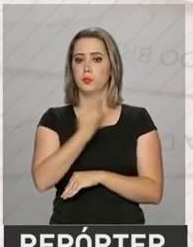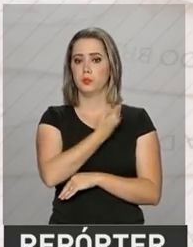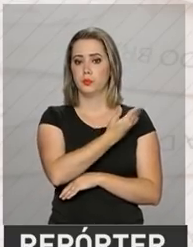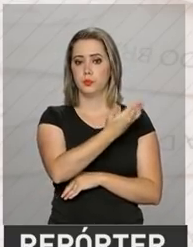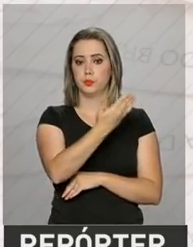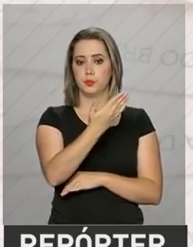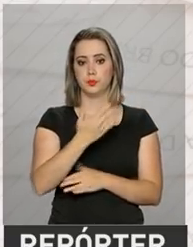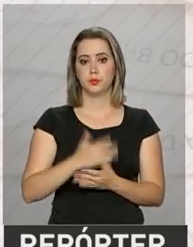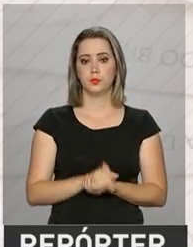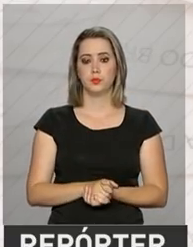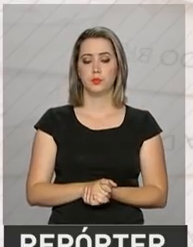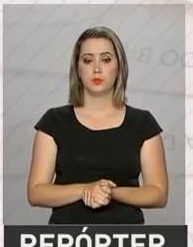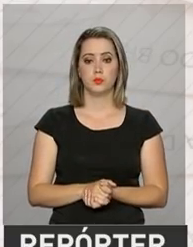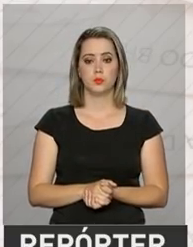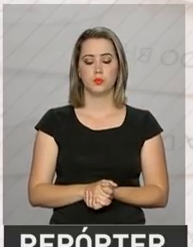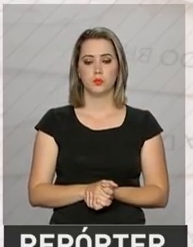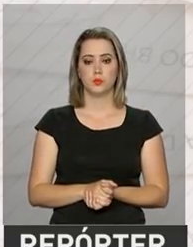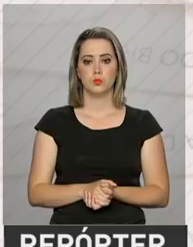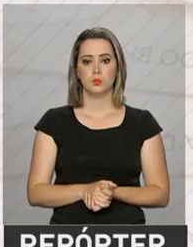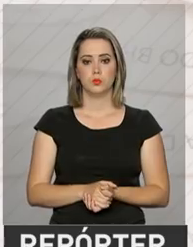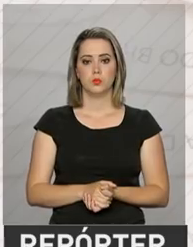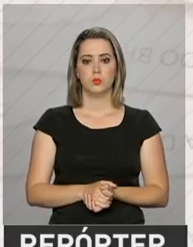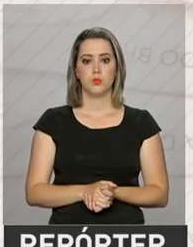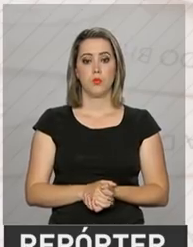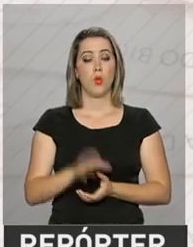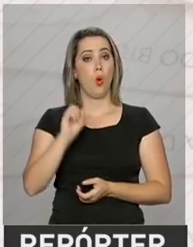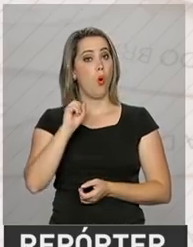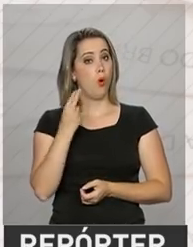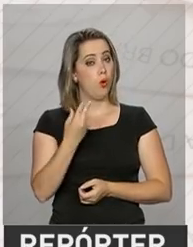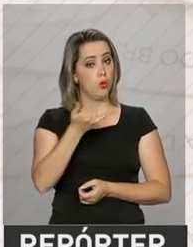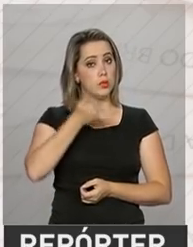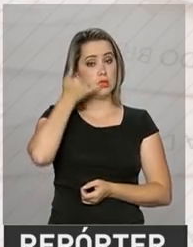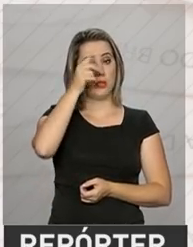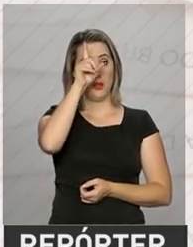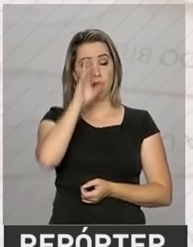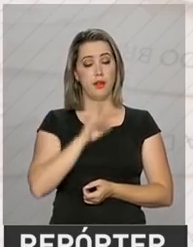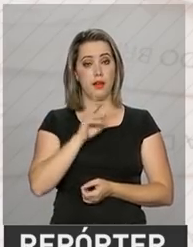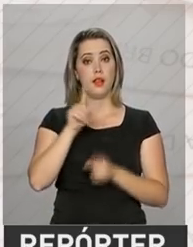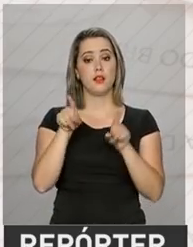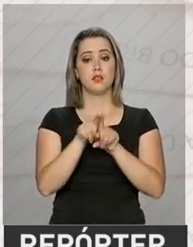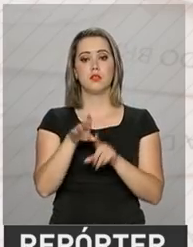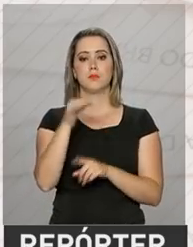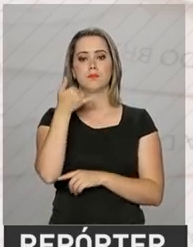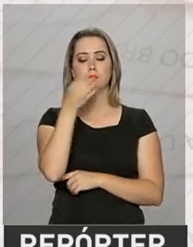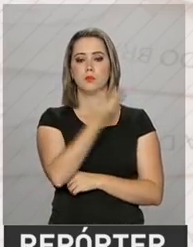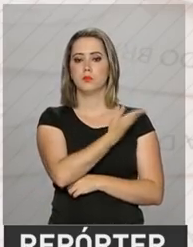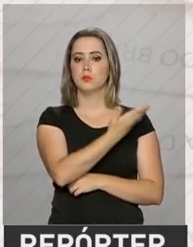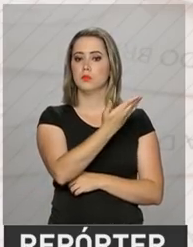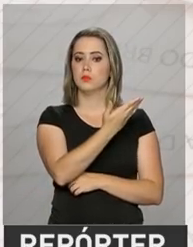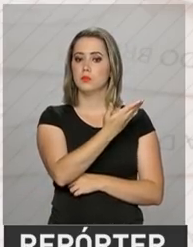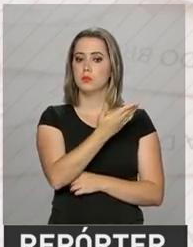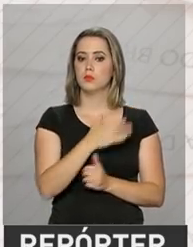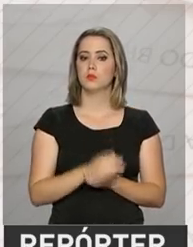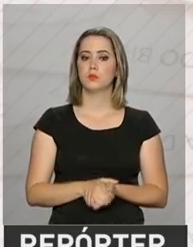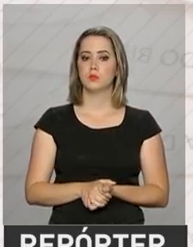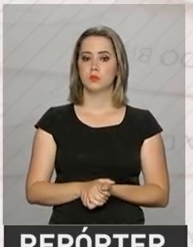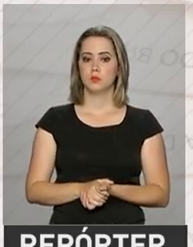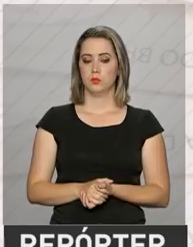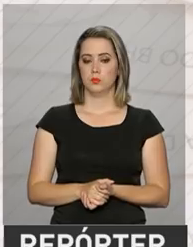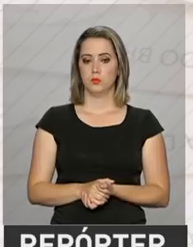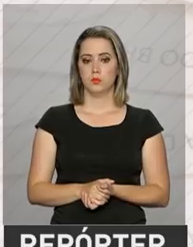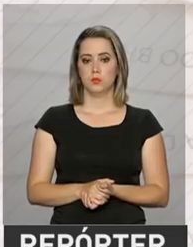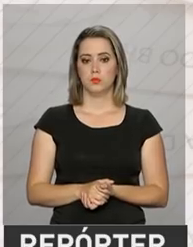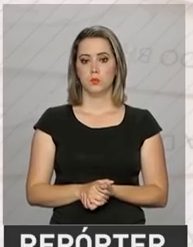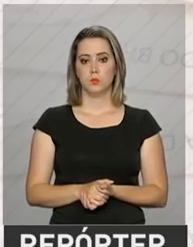www.caf.org.br barra contas inativas ou like de graça para o sac no telefone 0 800 726